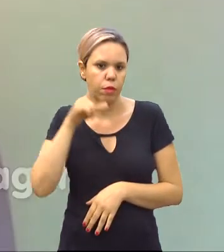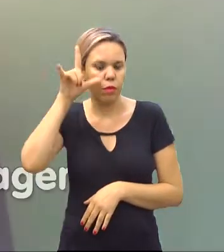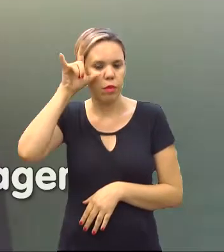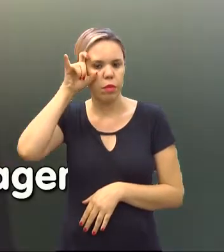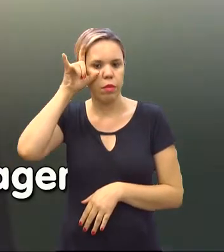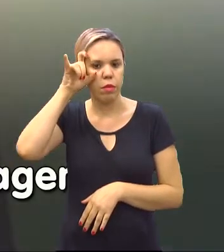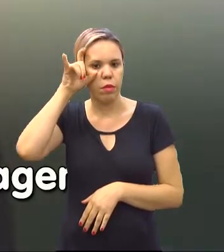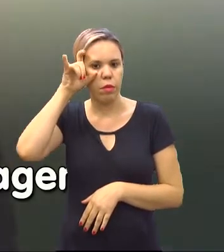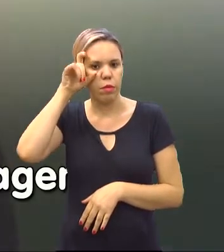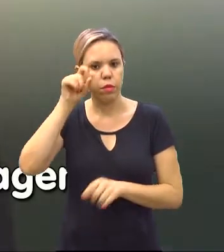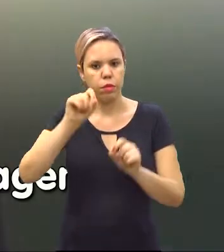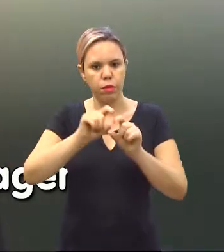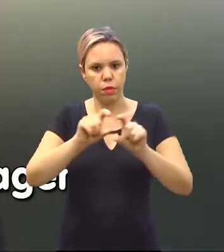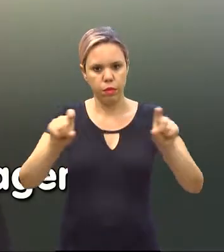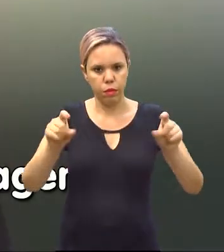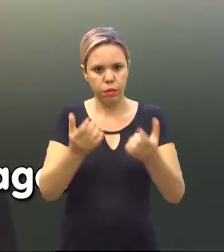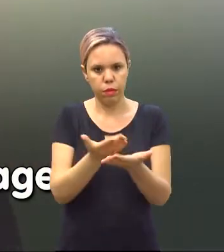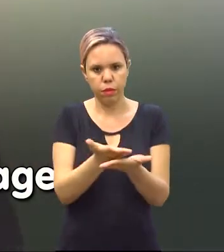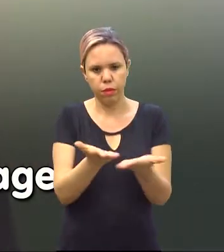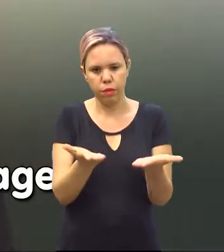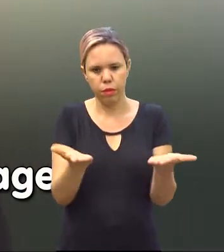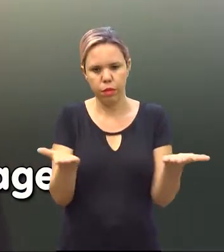Instagram,